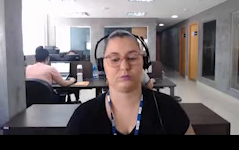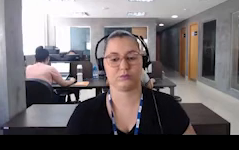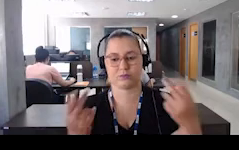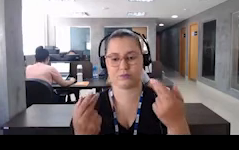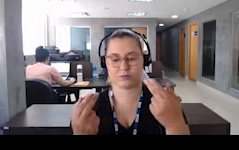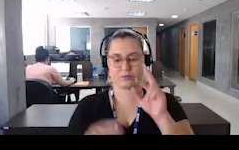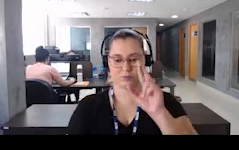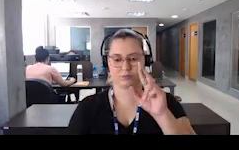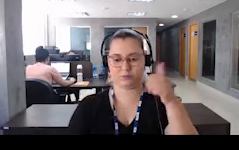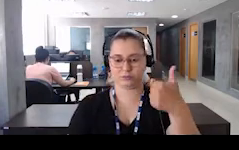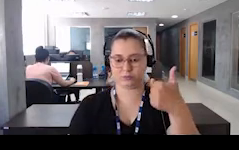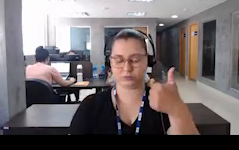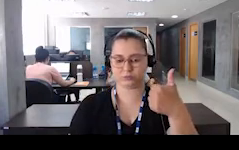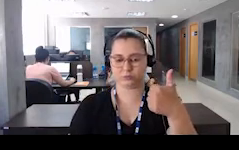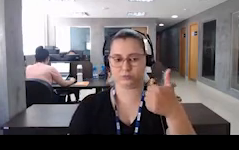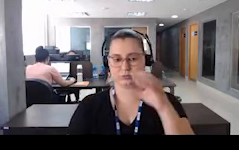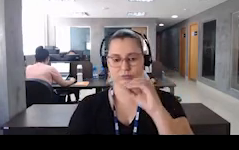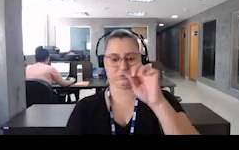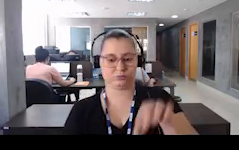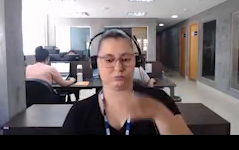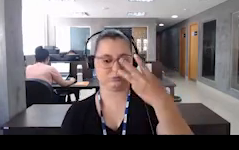é igual a R1. Quanto que é R1?